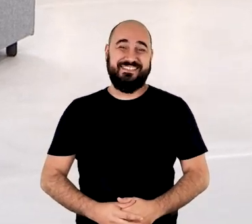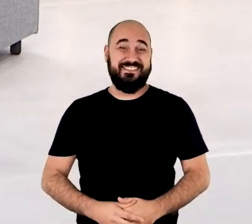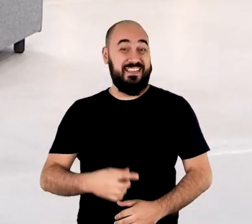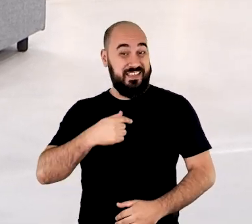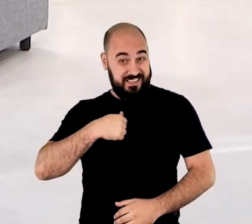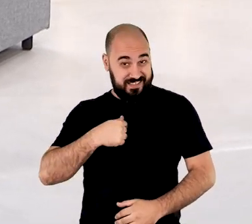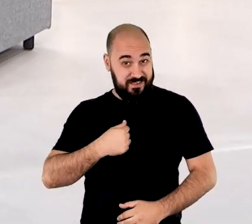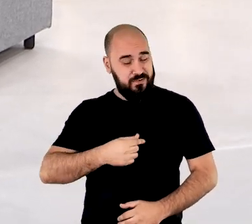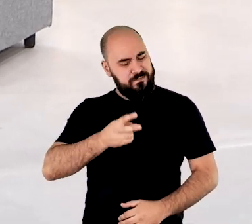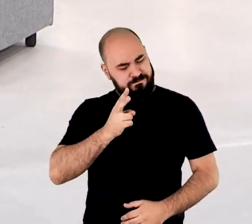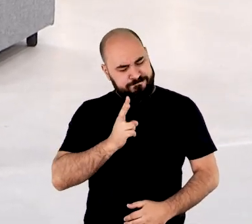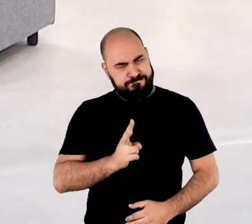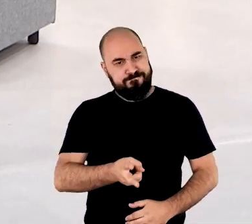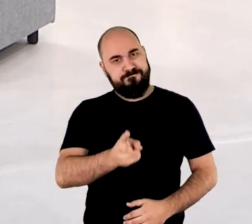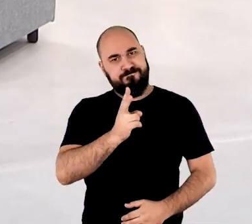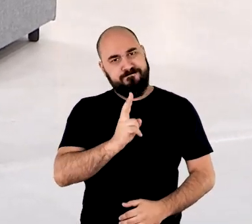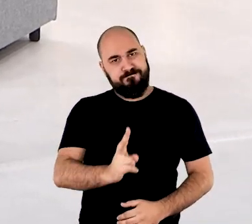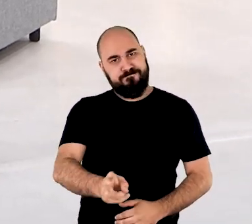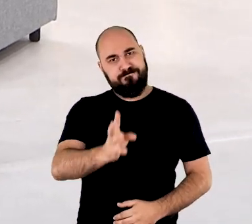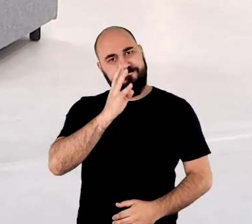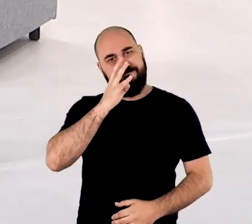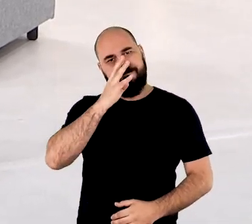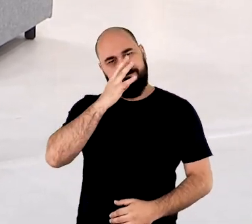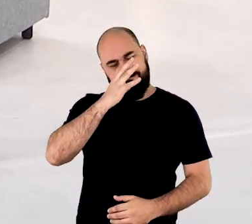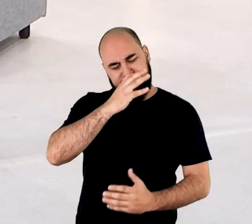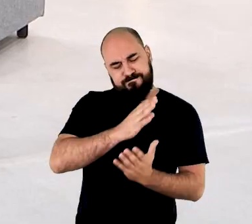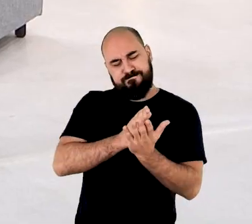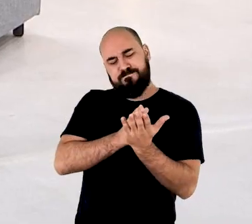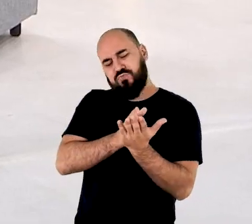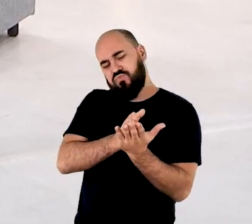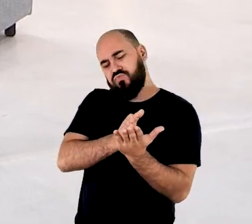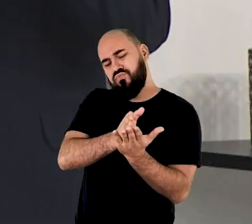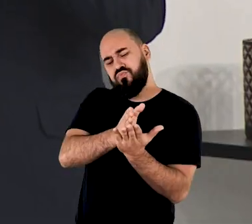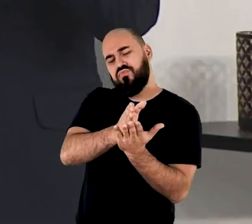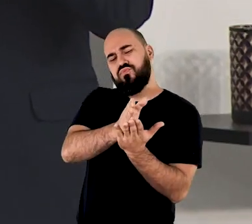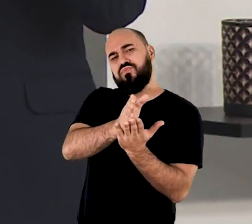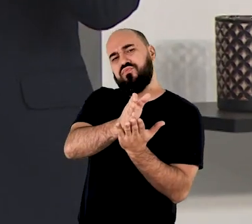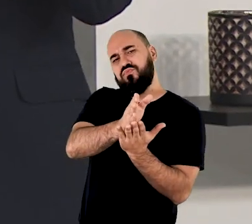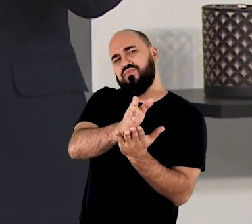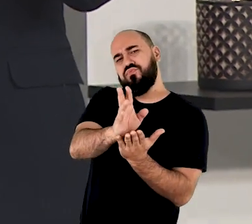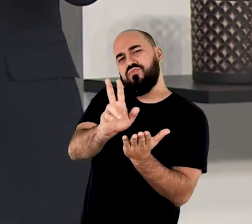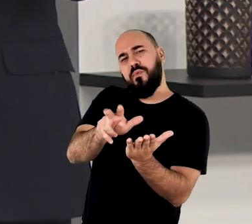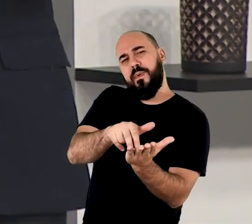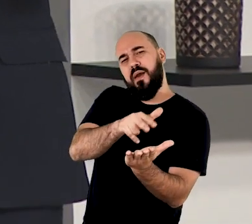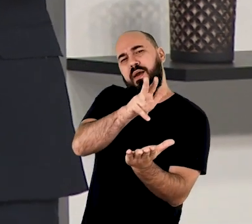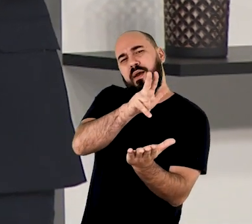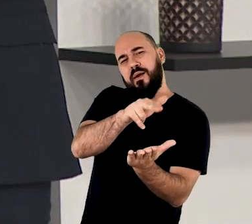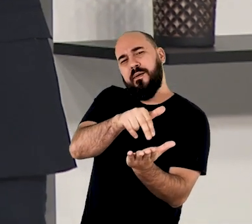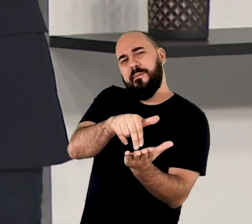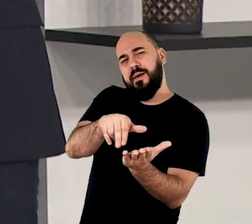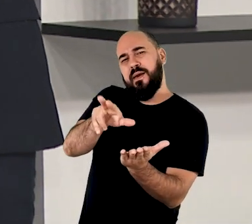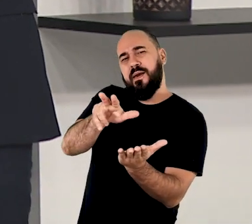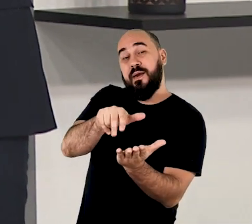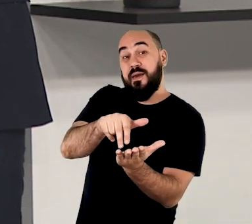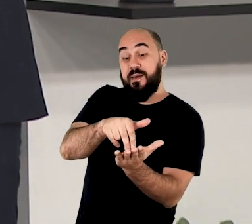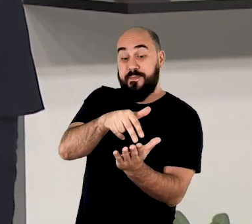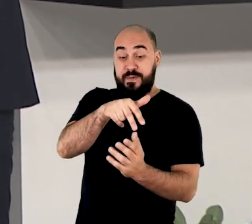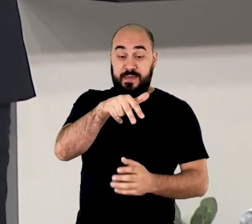Sigo caminhando à sombra do Eterno que